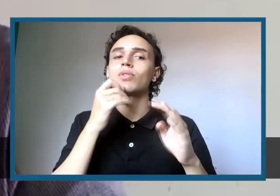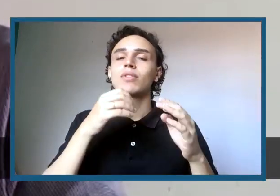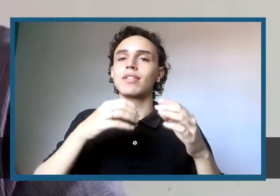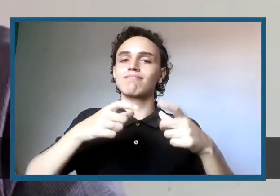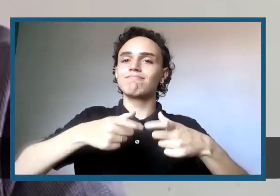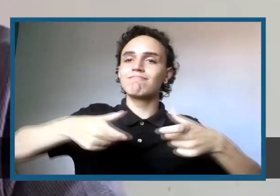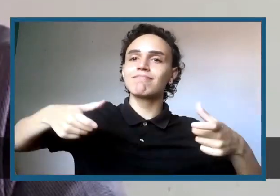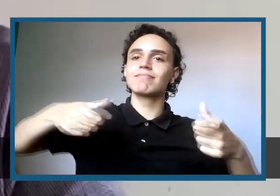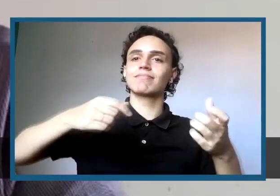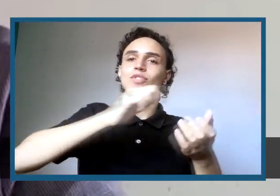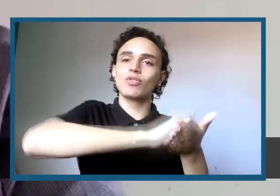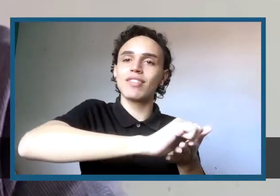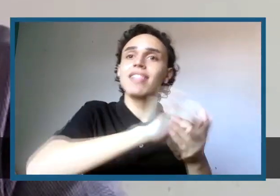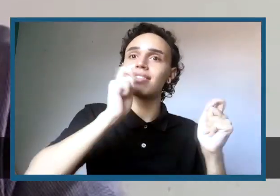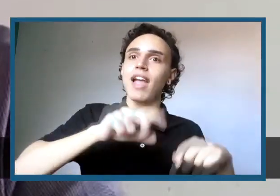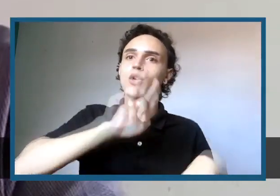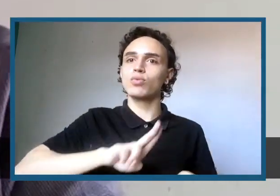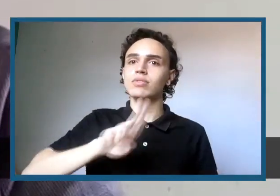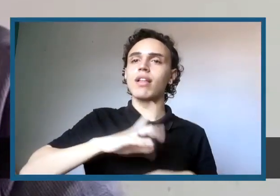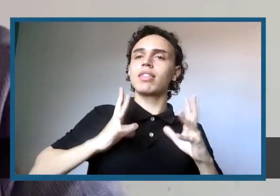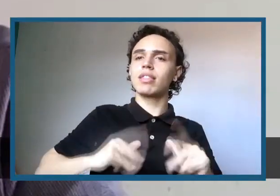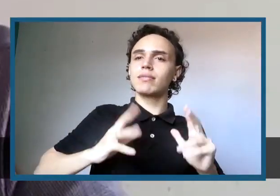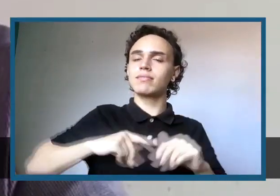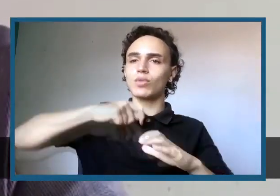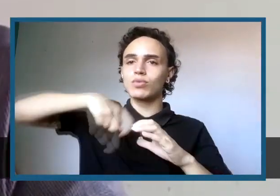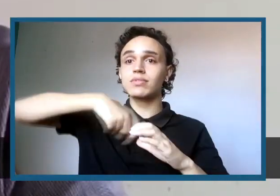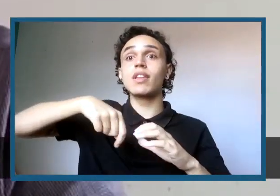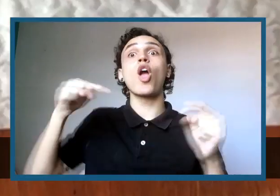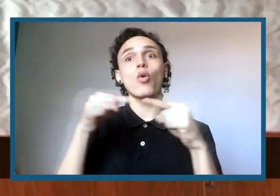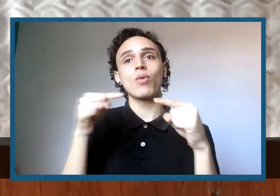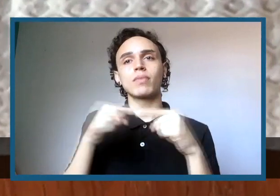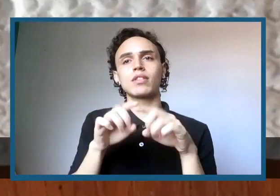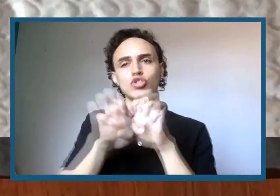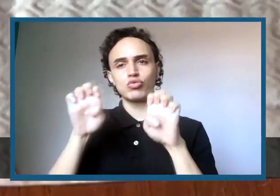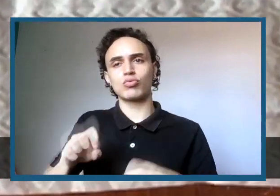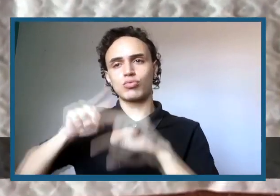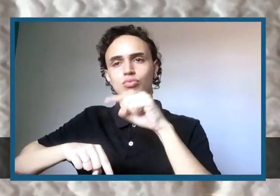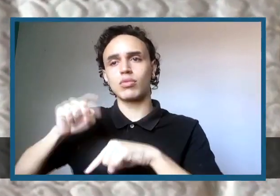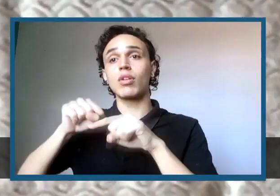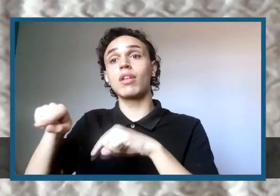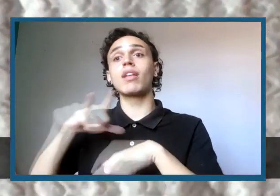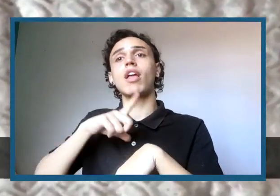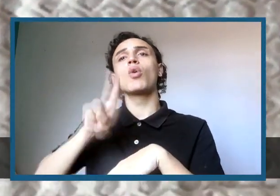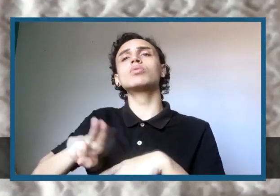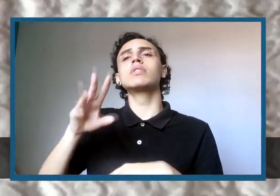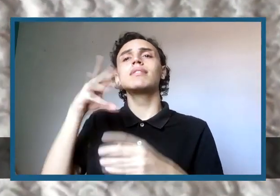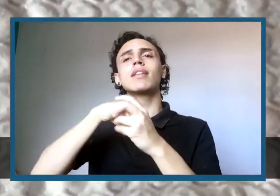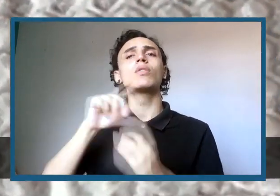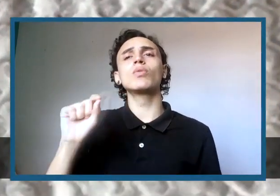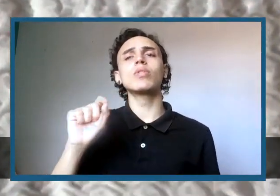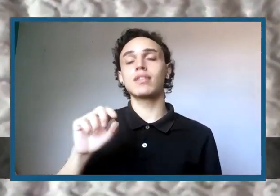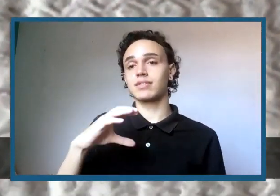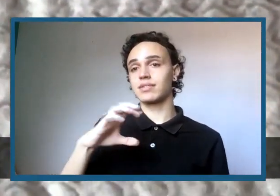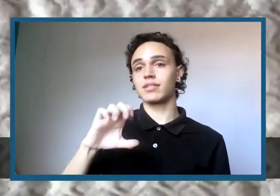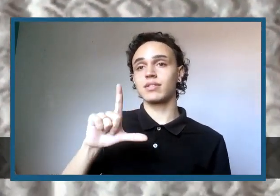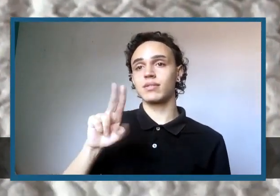combinadas algum derivado plástico, como polipropileno ou poliéster também. Ela, na verdade, não vai funcionar tanto como um filtro. Ela